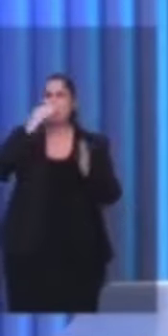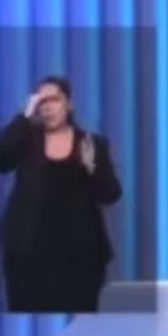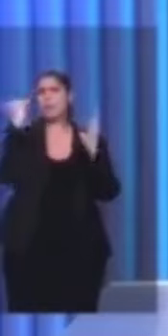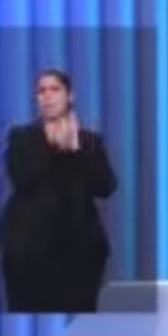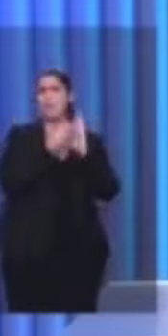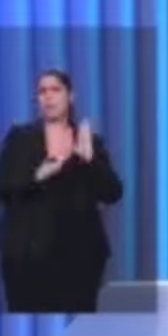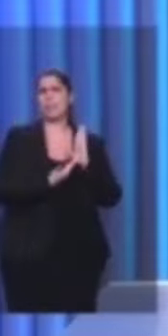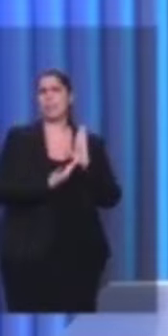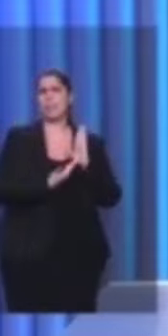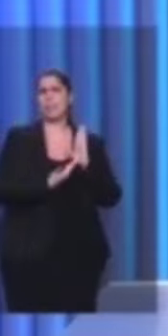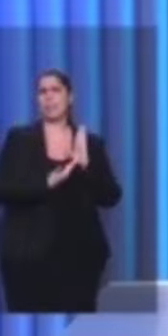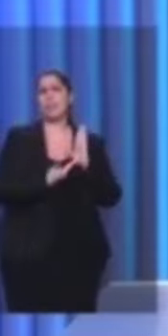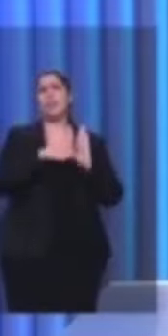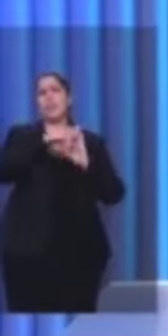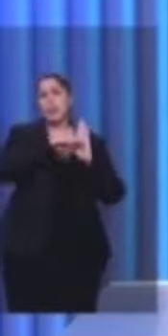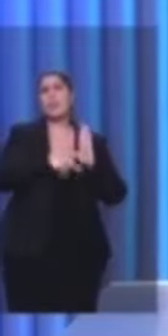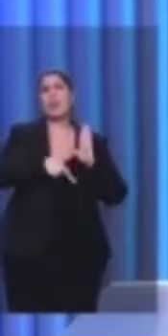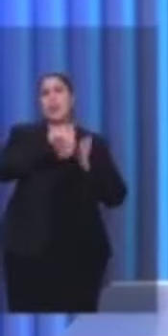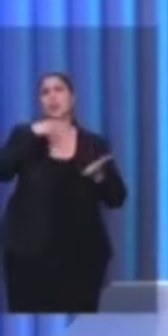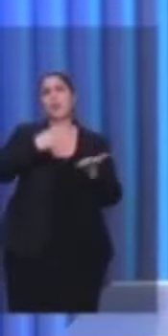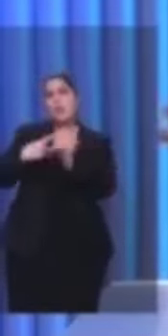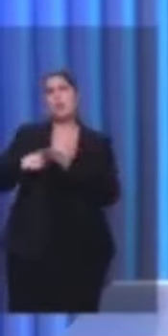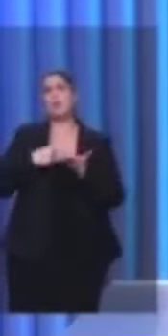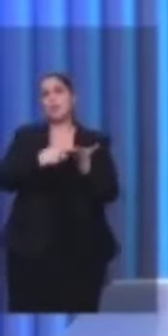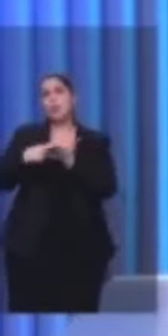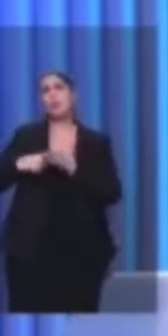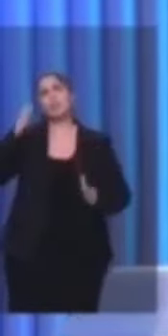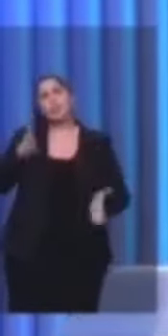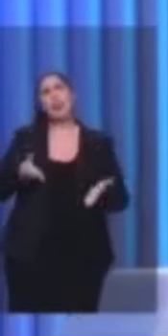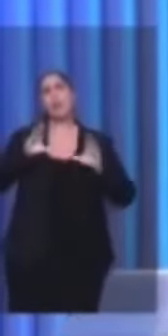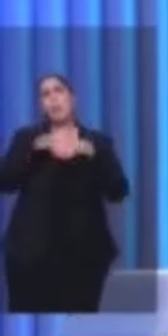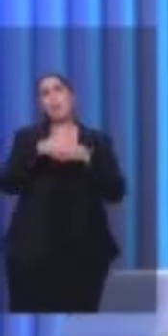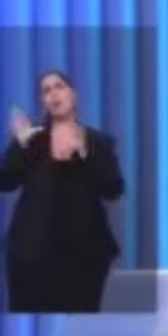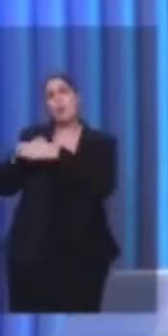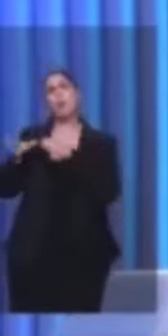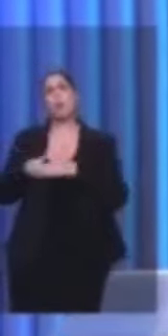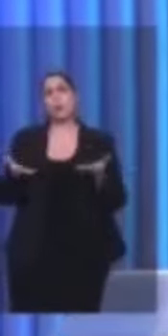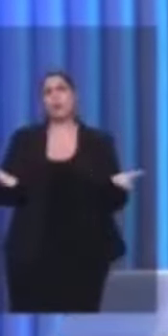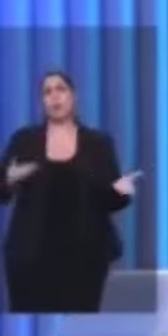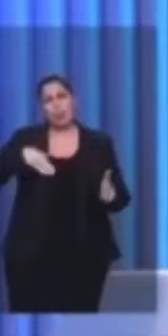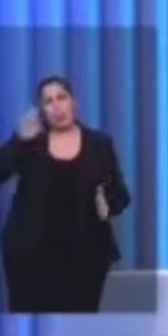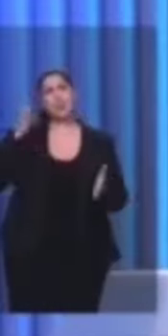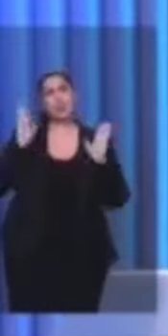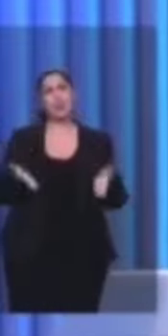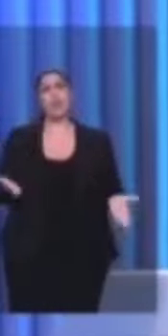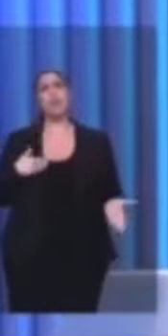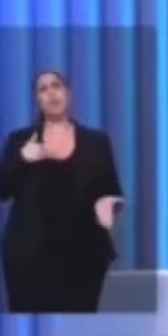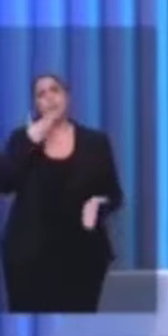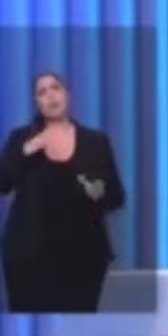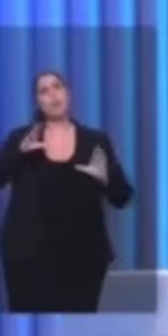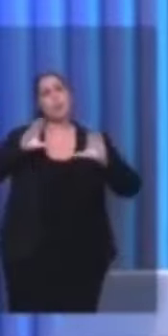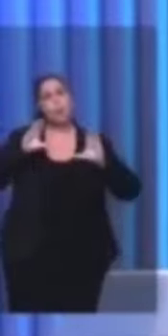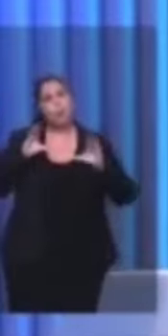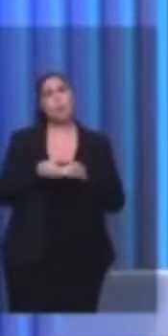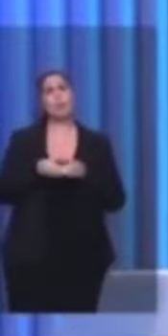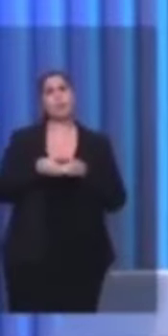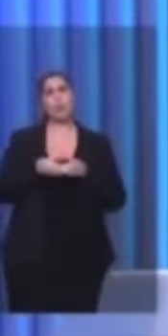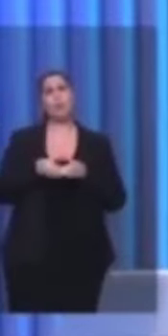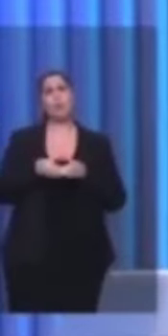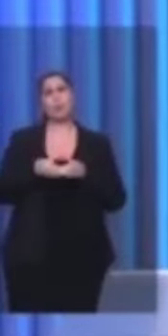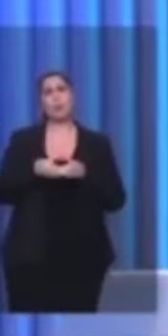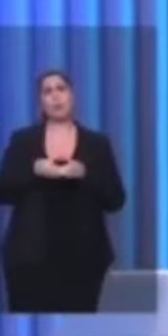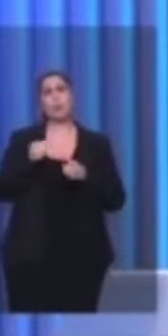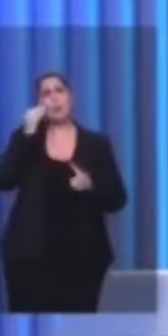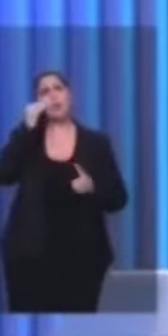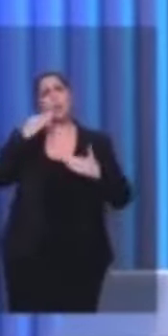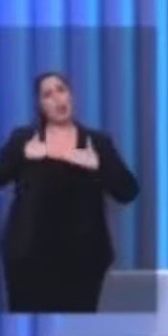um ordenamento que tinha sido feito de uma combinação de todos os candidatos. Eu vou pedir, por favor, enquanto nós vamos tentar